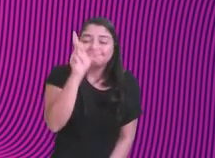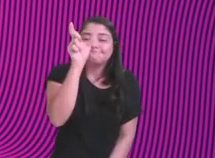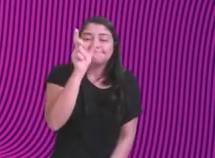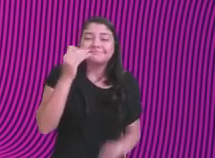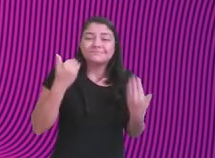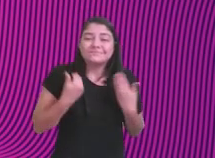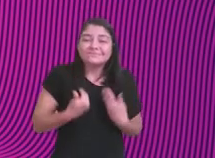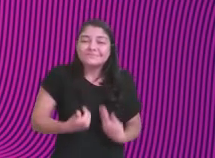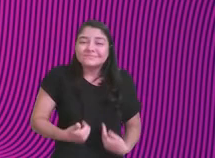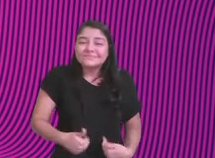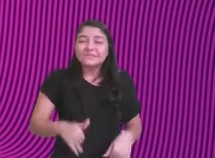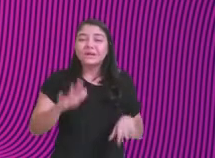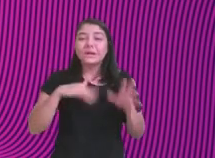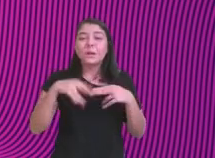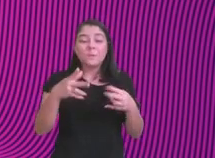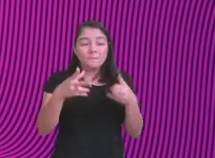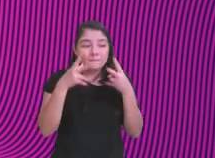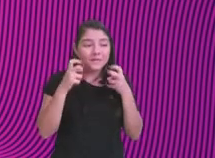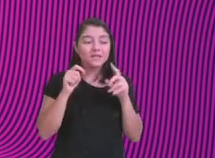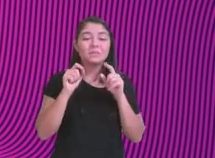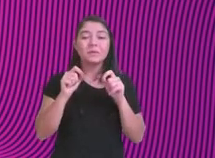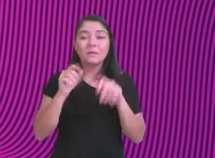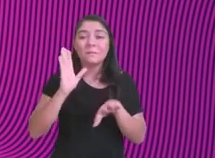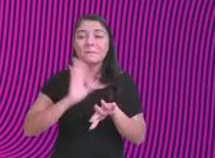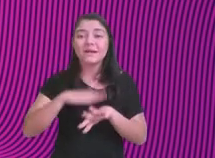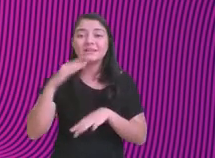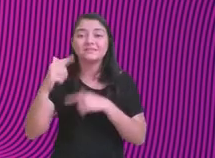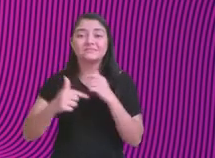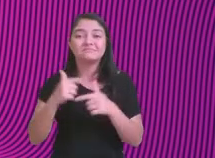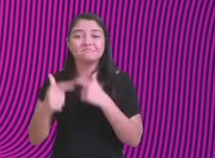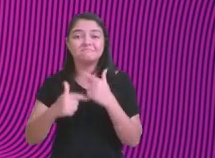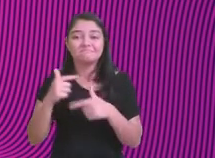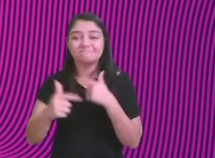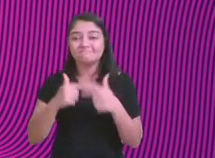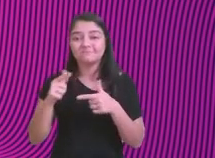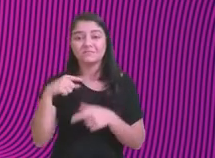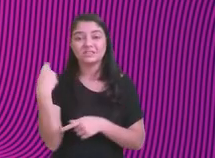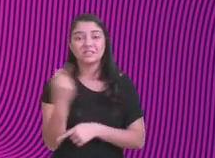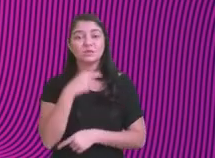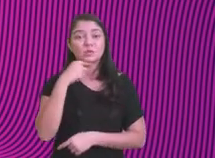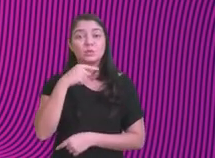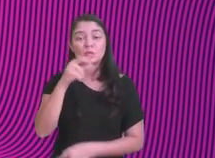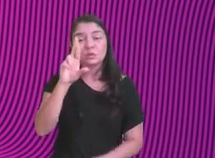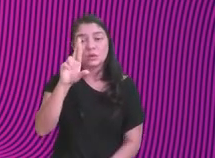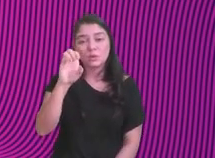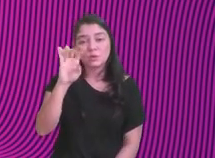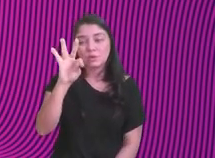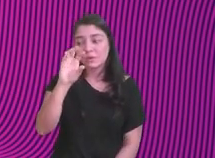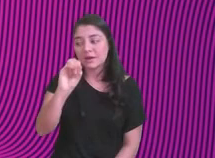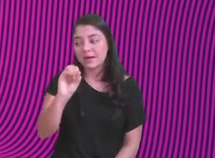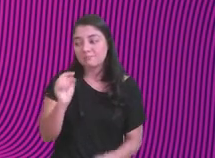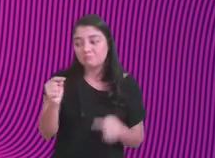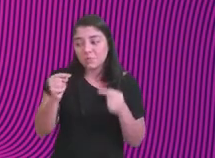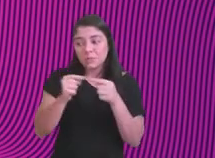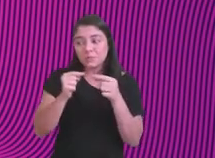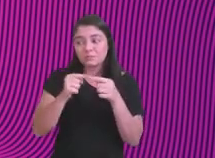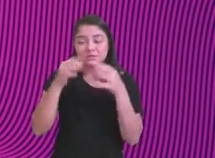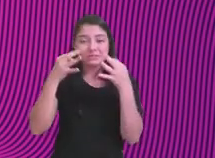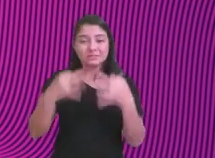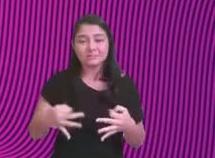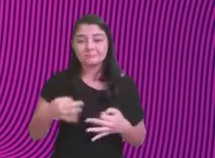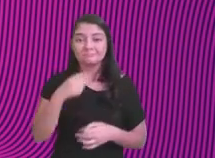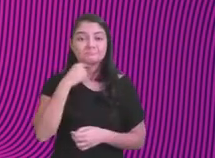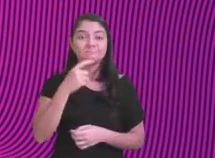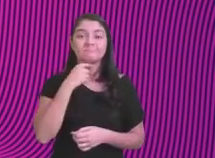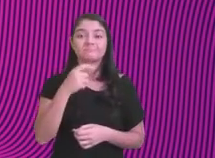minha impressão é exatamente essa do trabalho, que a gente não consegue ter um mesorreto totalmente adequado. A gente tem não